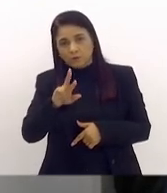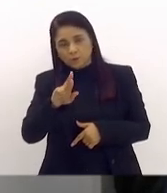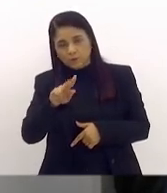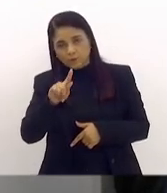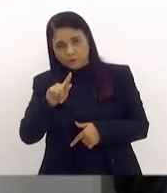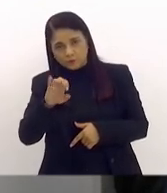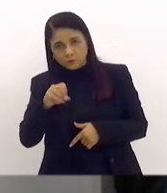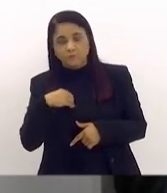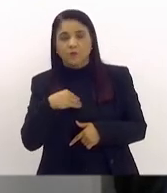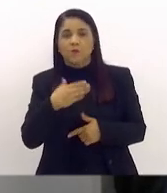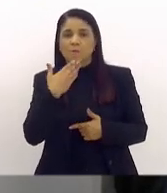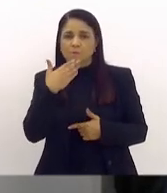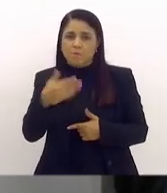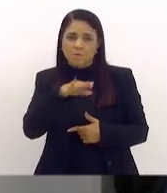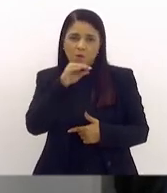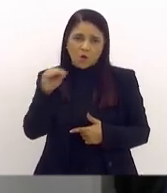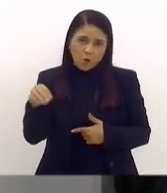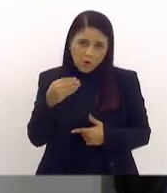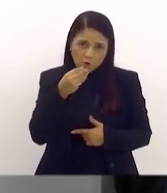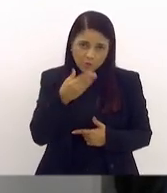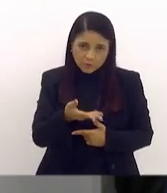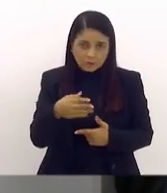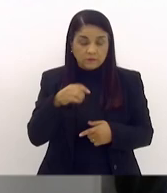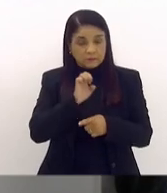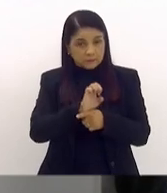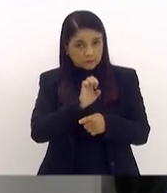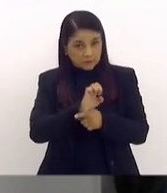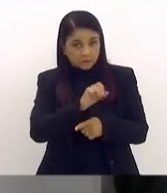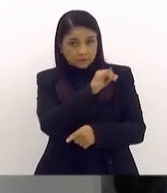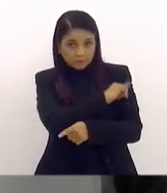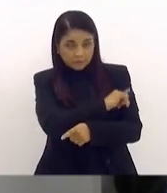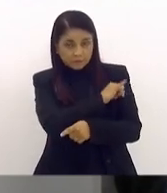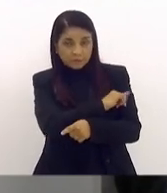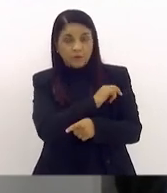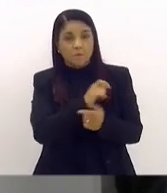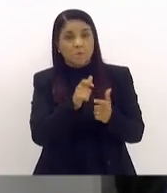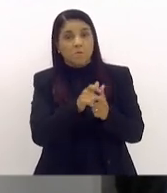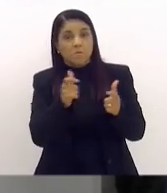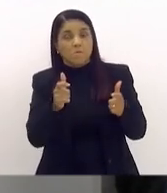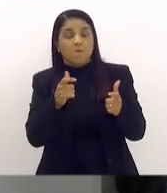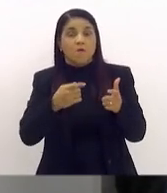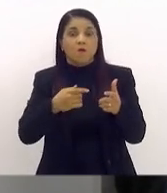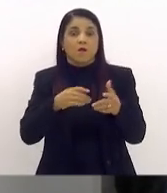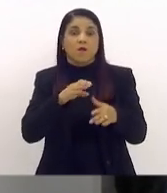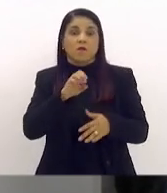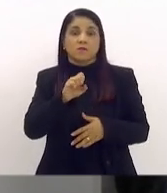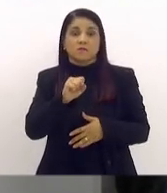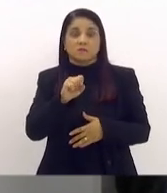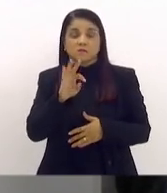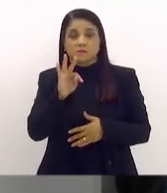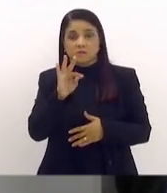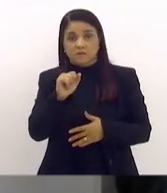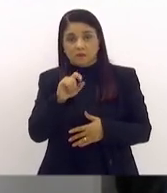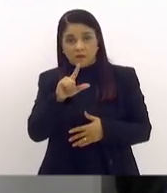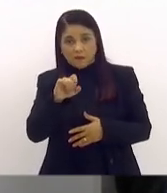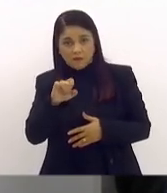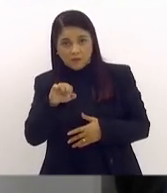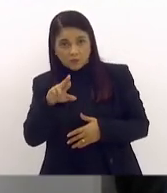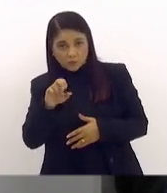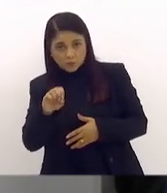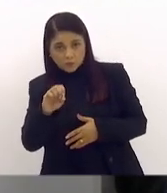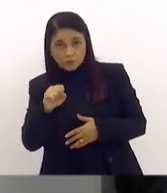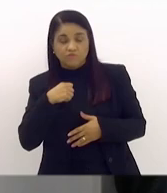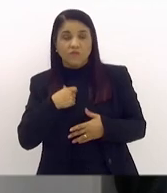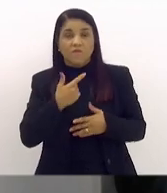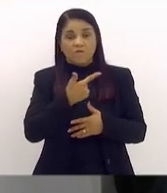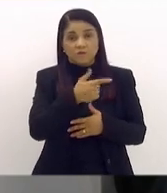novamente por oportunidade o estado do Rio de Janeiro tem o maior número de estaleiros de todo o Brasil né Nós somos 25 municípios